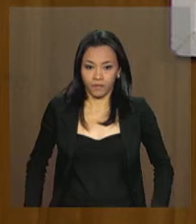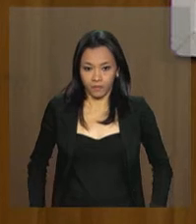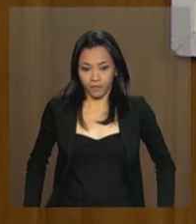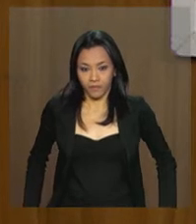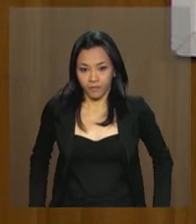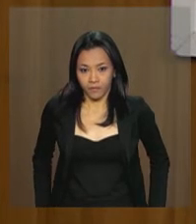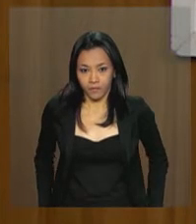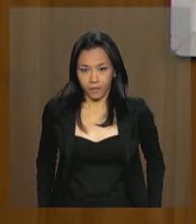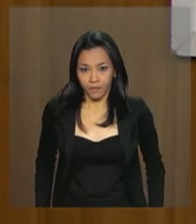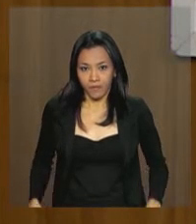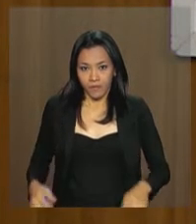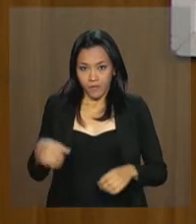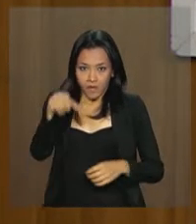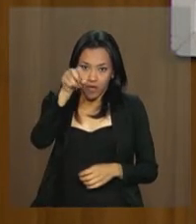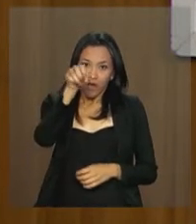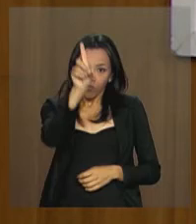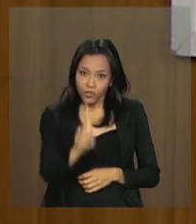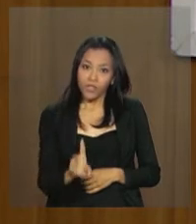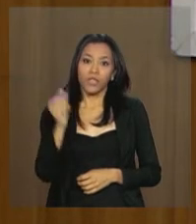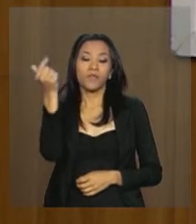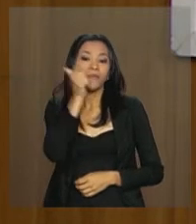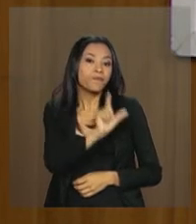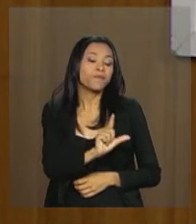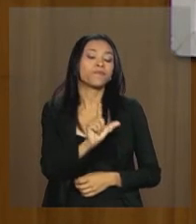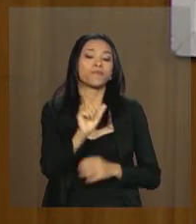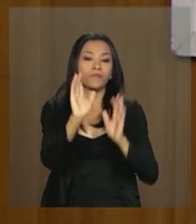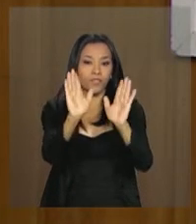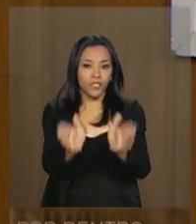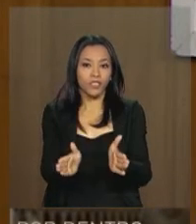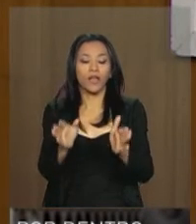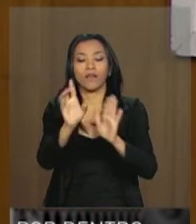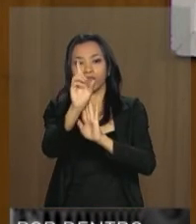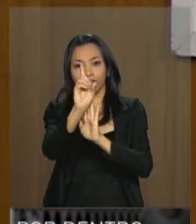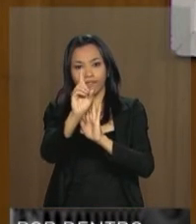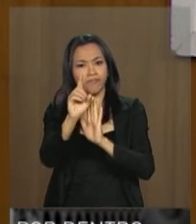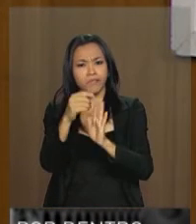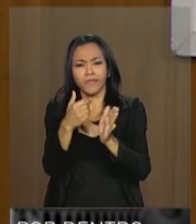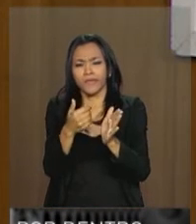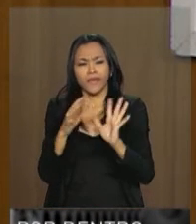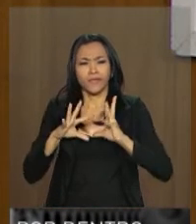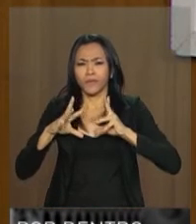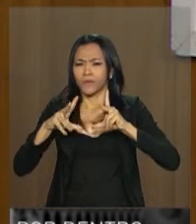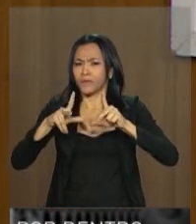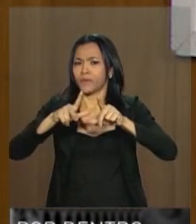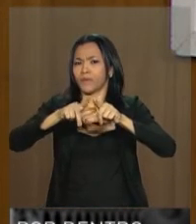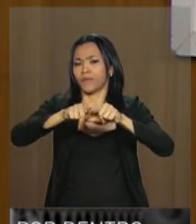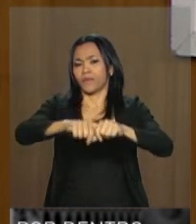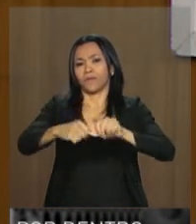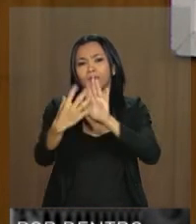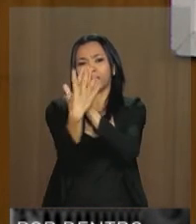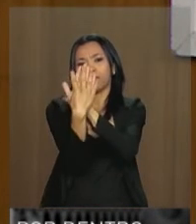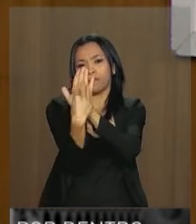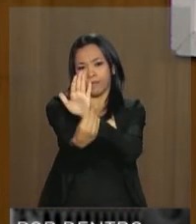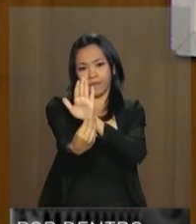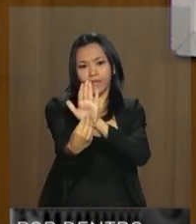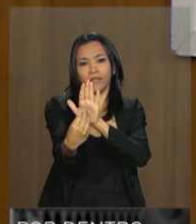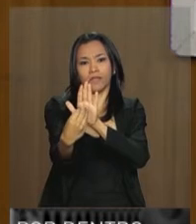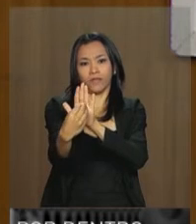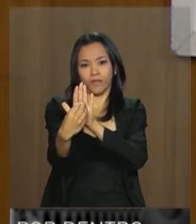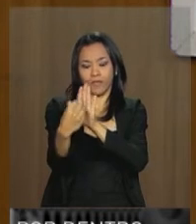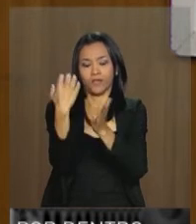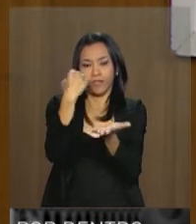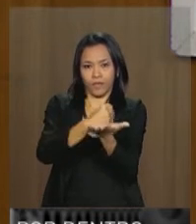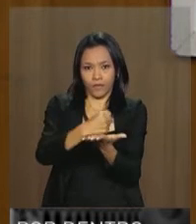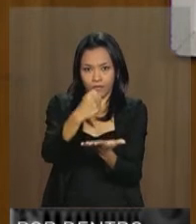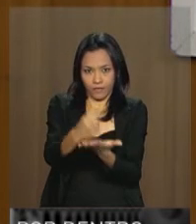direito adquirido o para o trabalhador e em todas as suas modalidades a de contrato